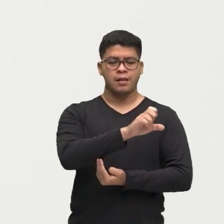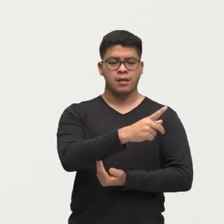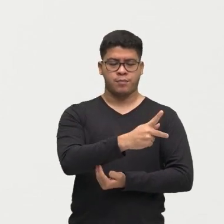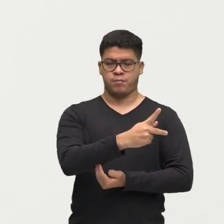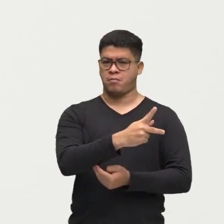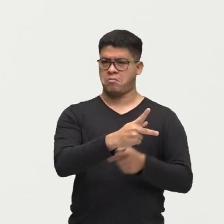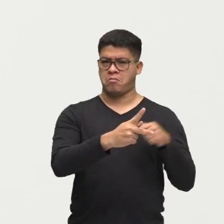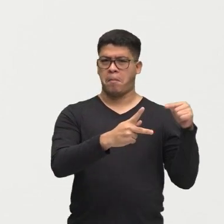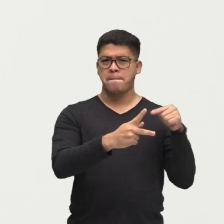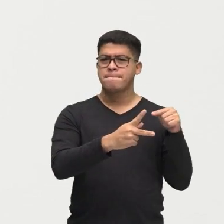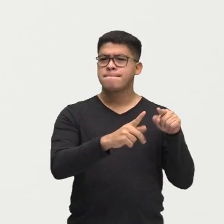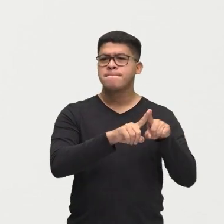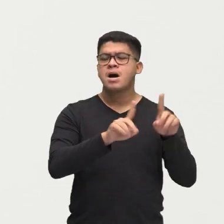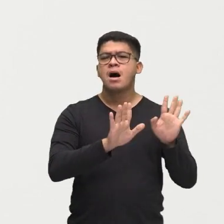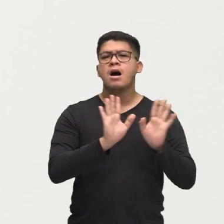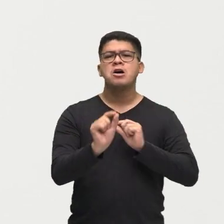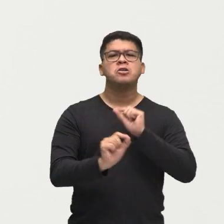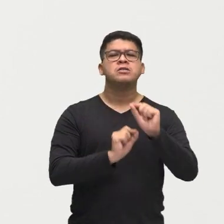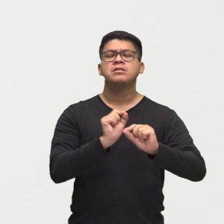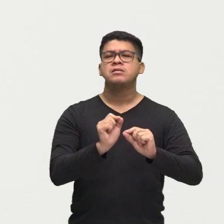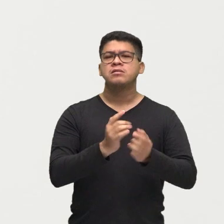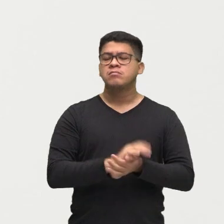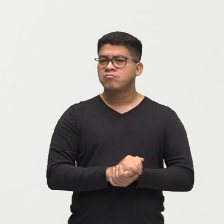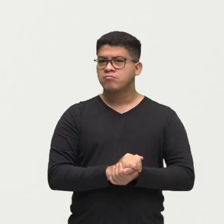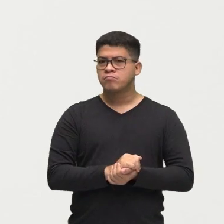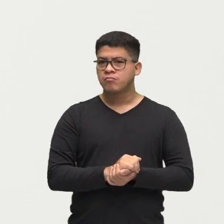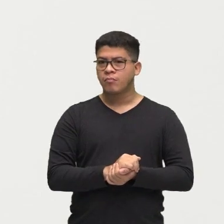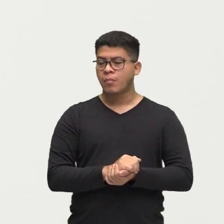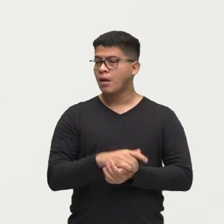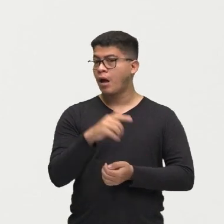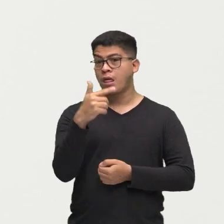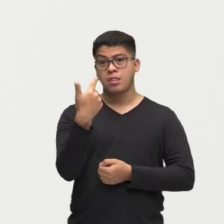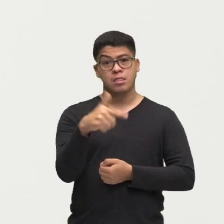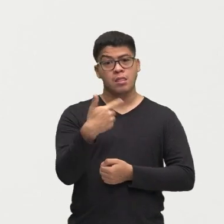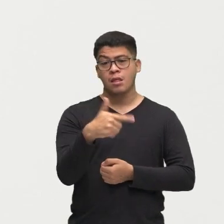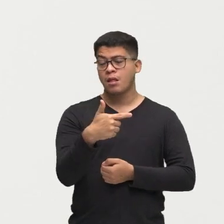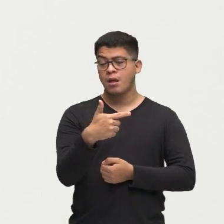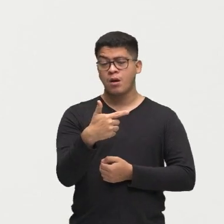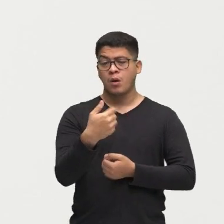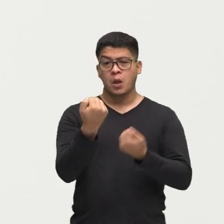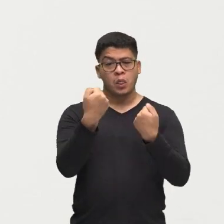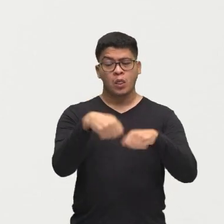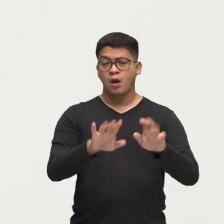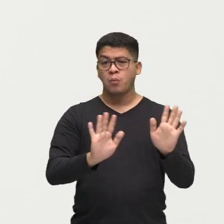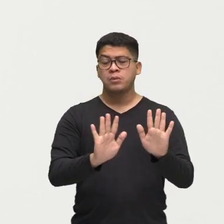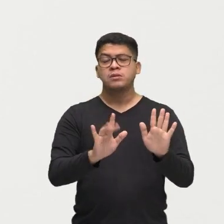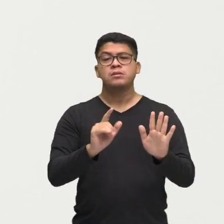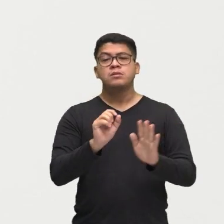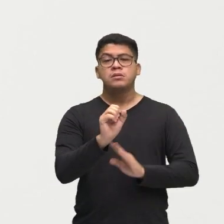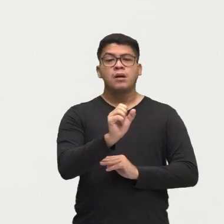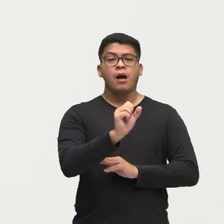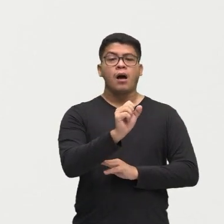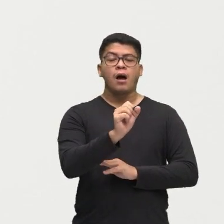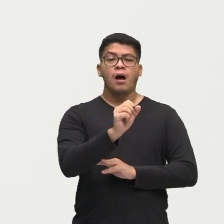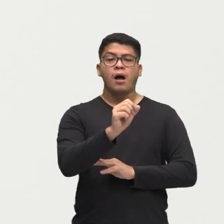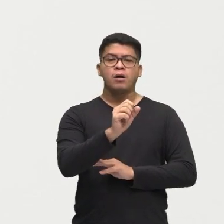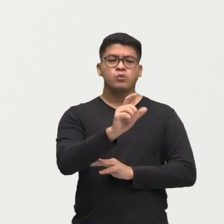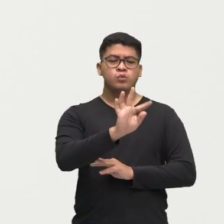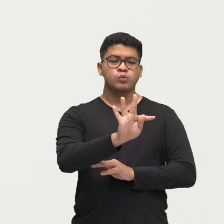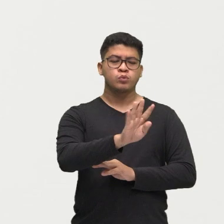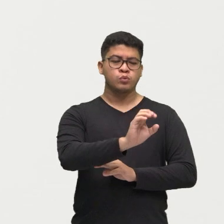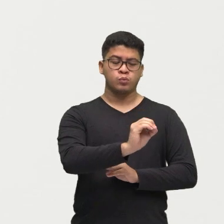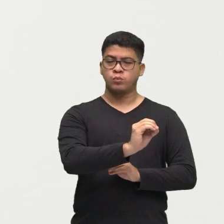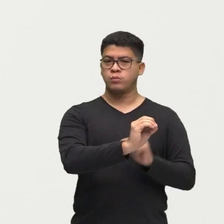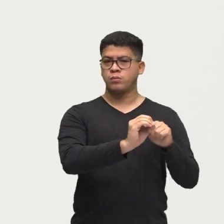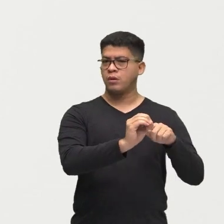Verbo to sleep, que é o verbo dormir. Então, aqui está dizendo o seguinte, que ele é utilizado na sua forma base. Forma base é essa daqui que